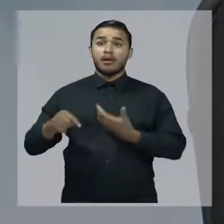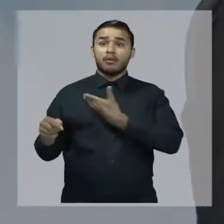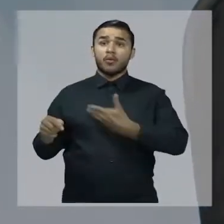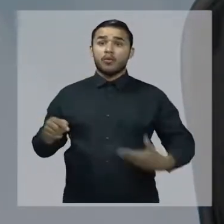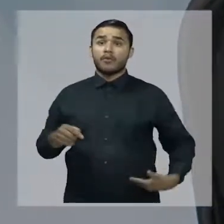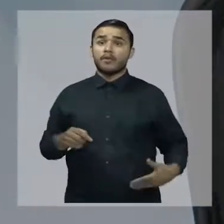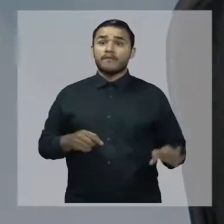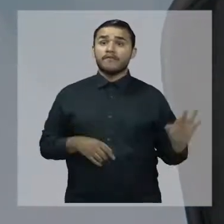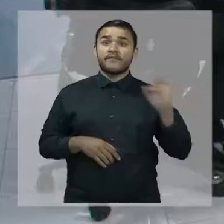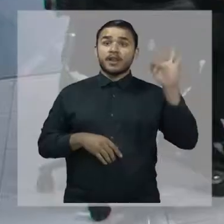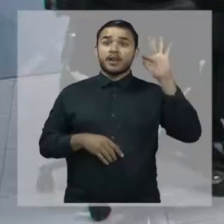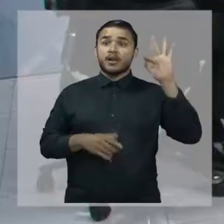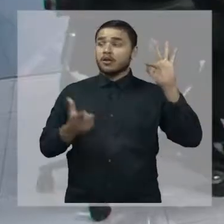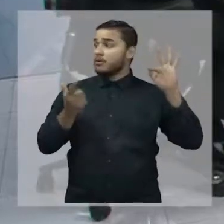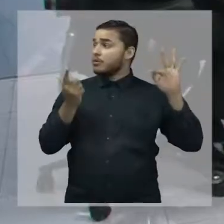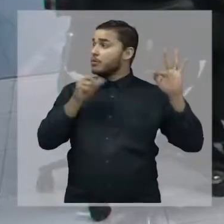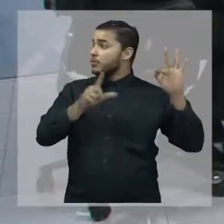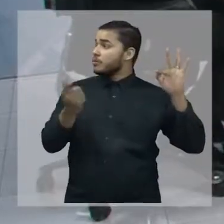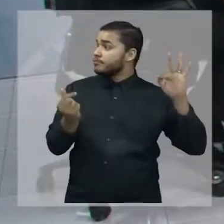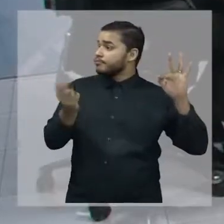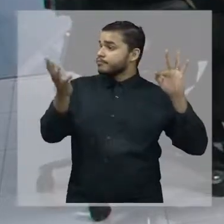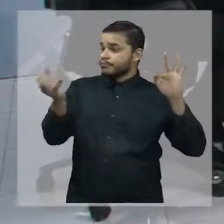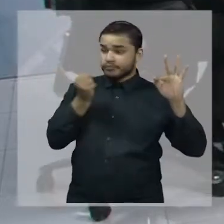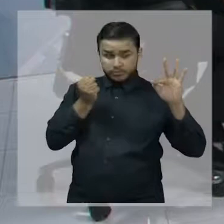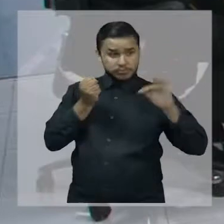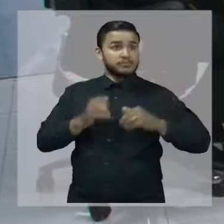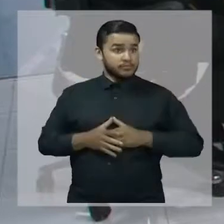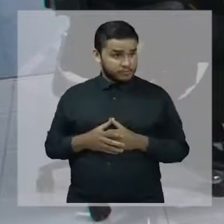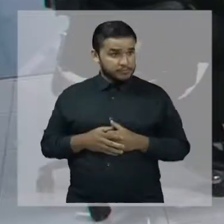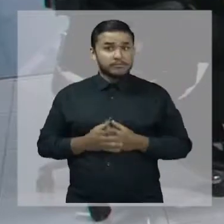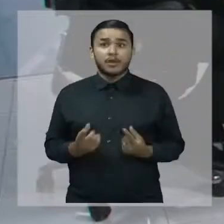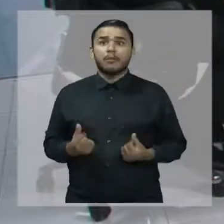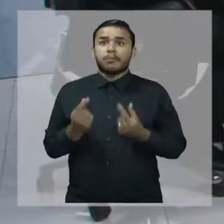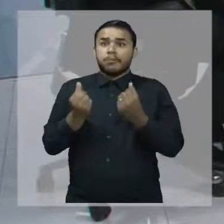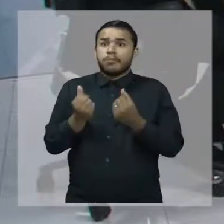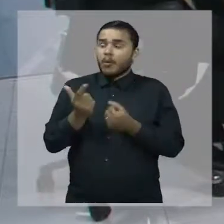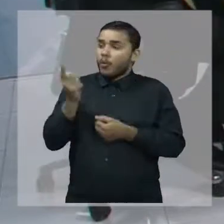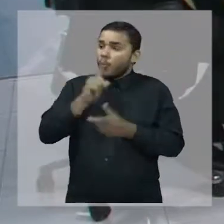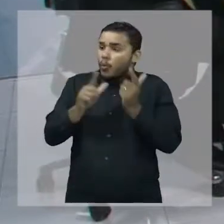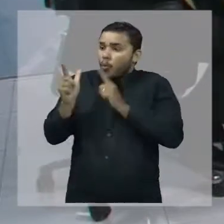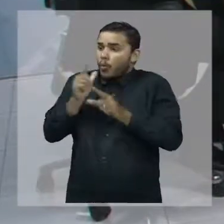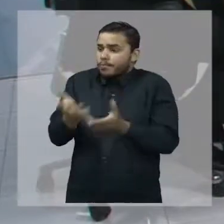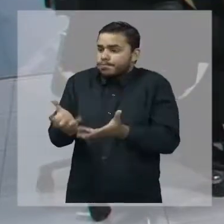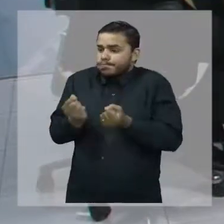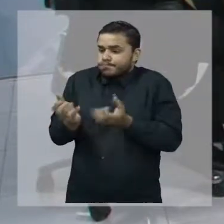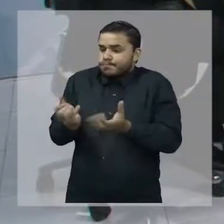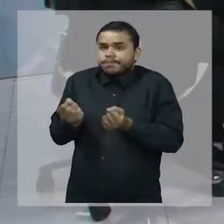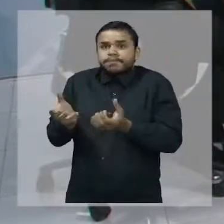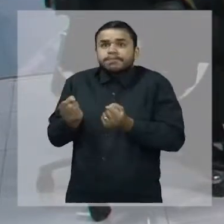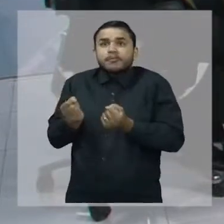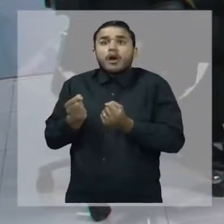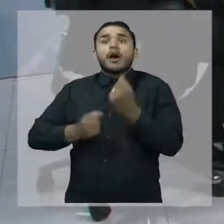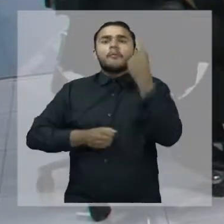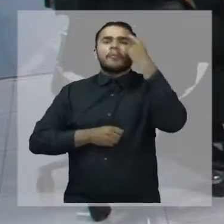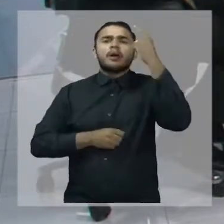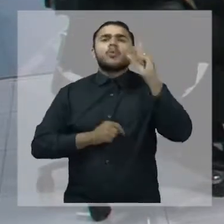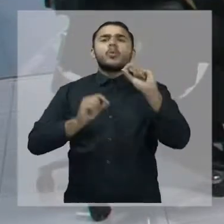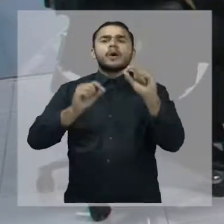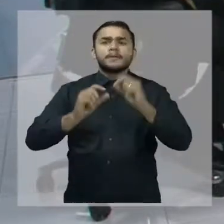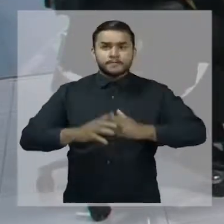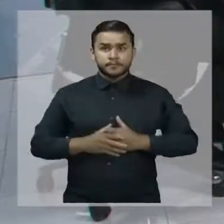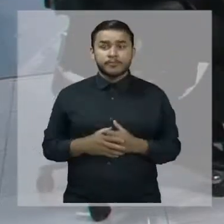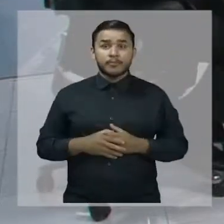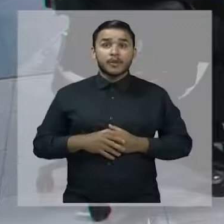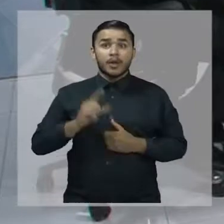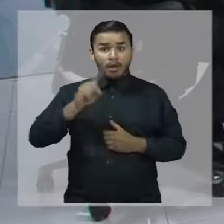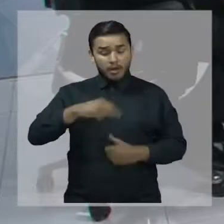O governo federal. Se o banco é uma atividade lucrativa, se existe um cartel de banco, o maior banqueiro da